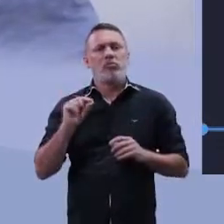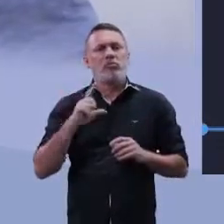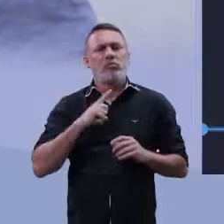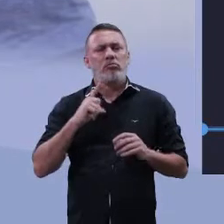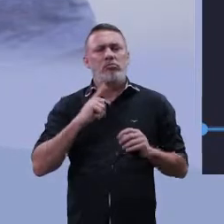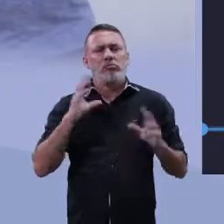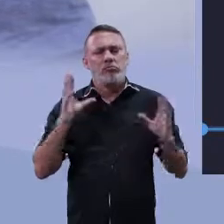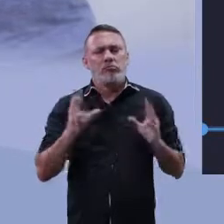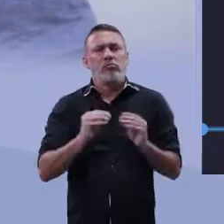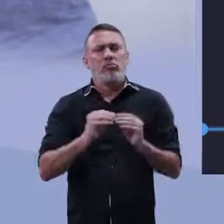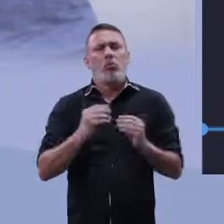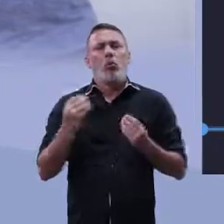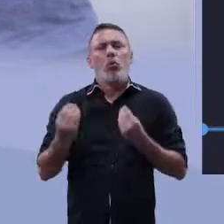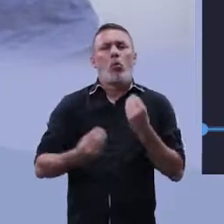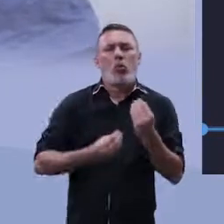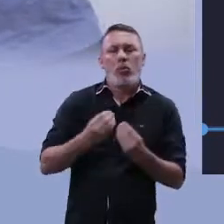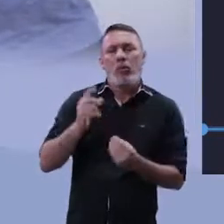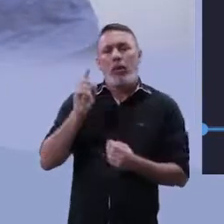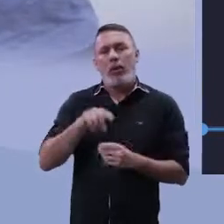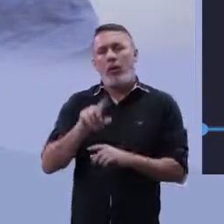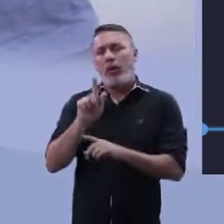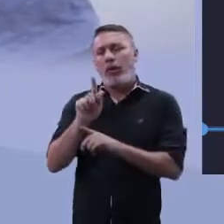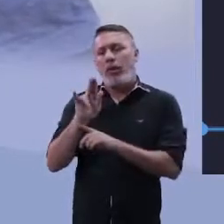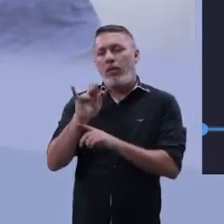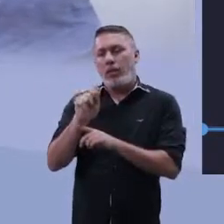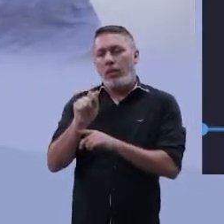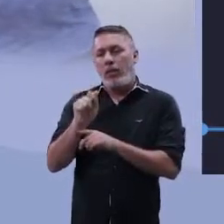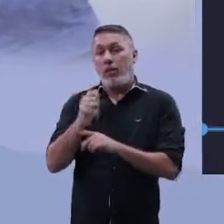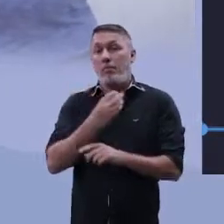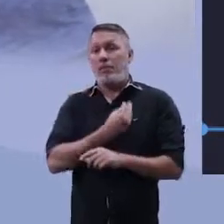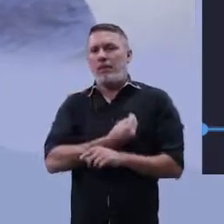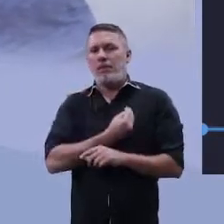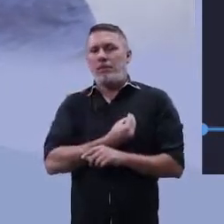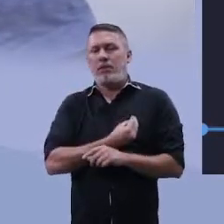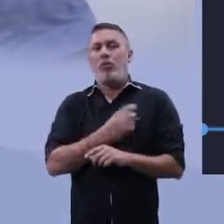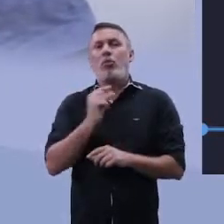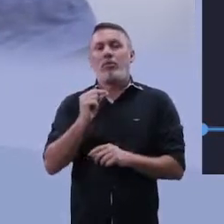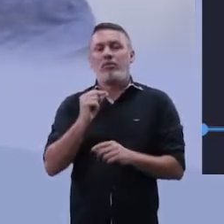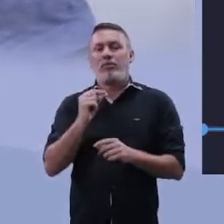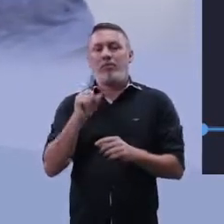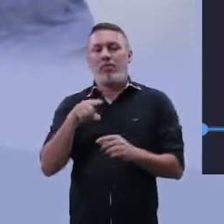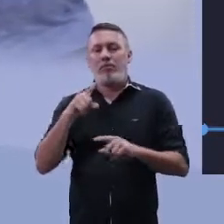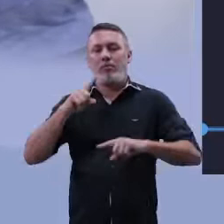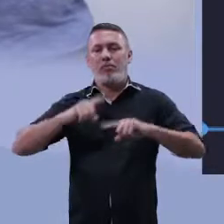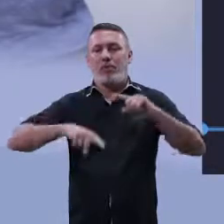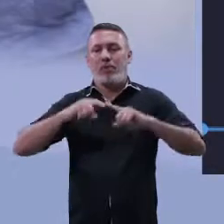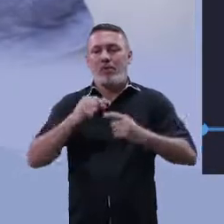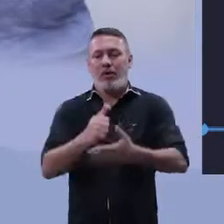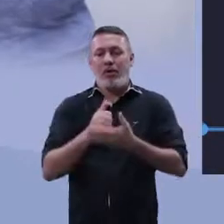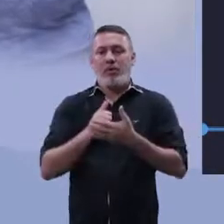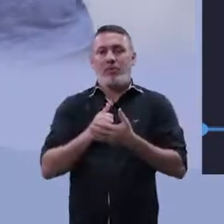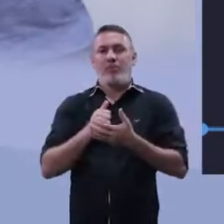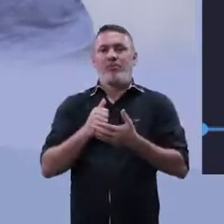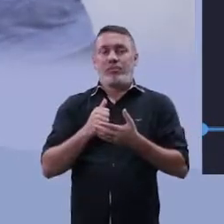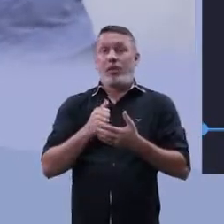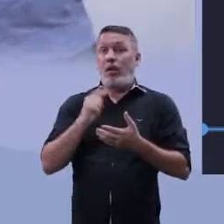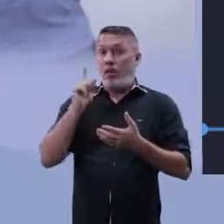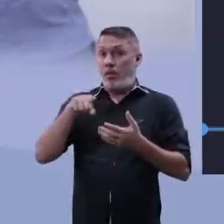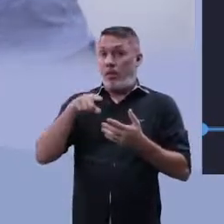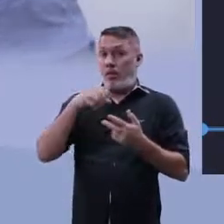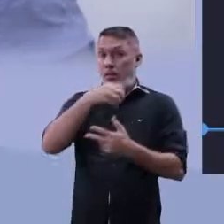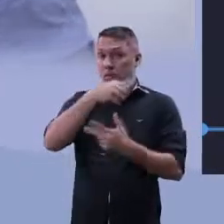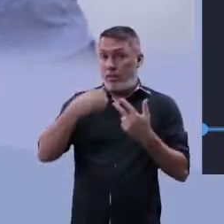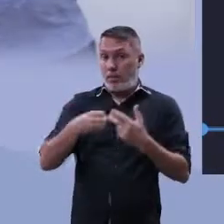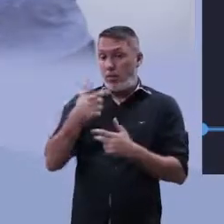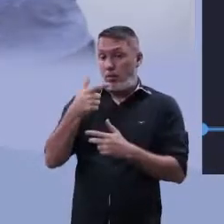um pouquinho sobre o que é o guia do participante do Enem de 2013. Lembra que eu falei